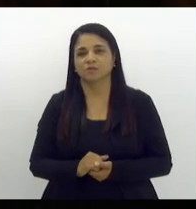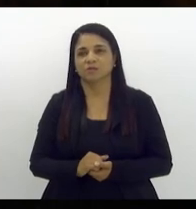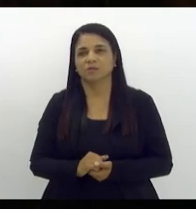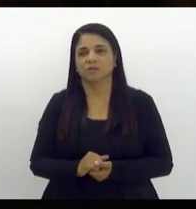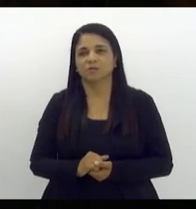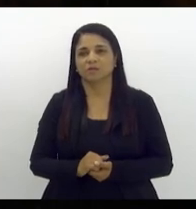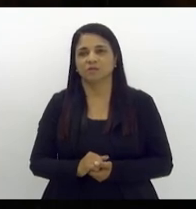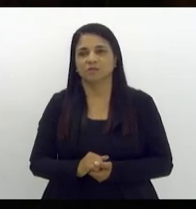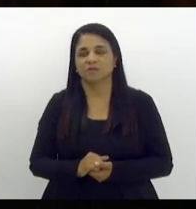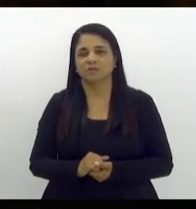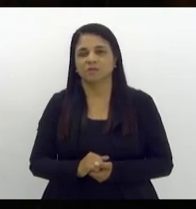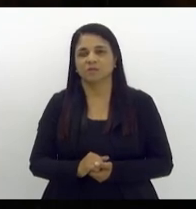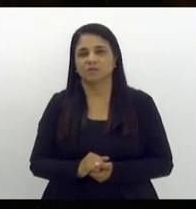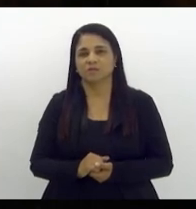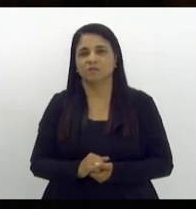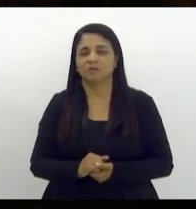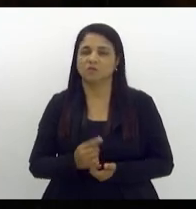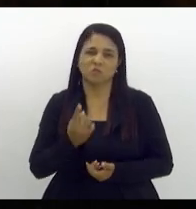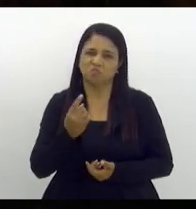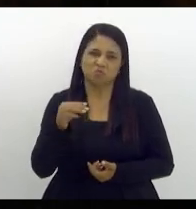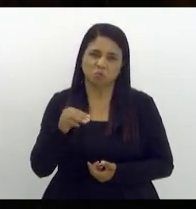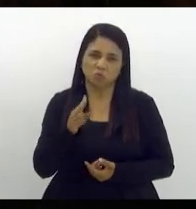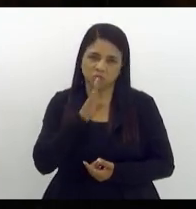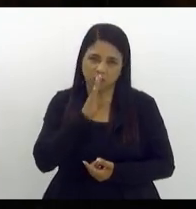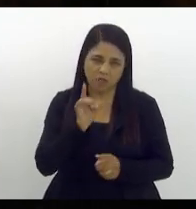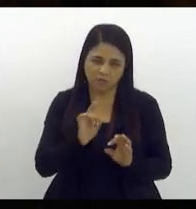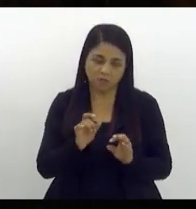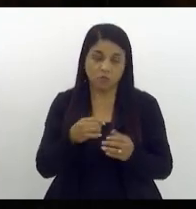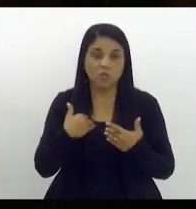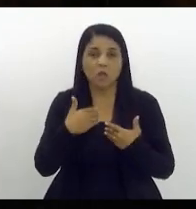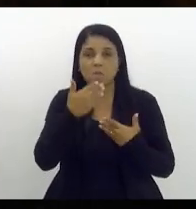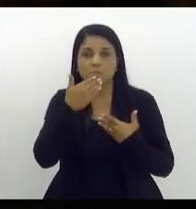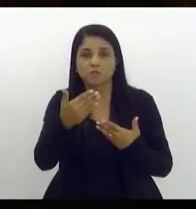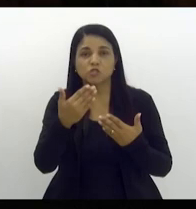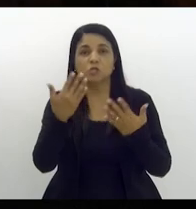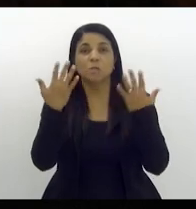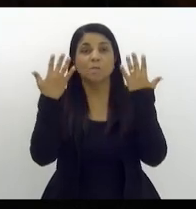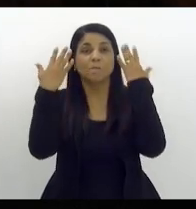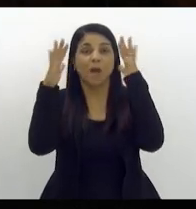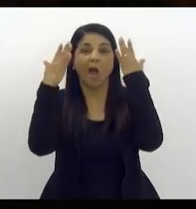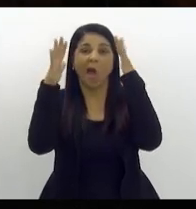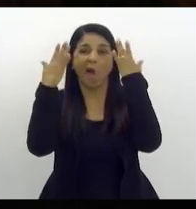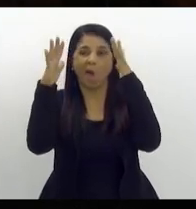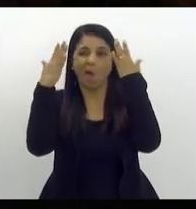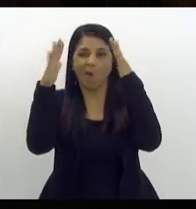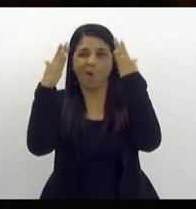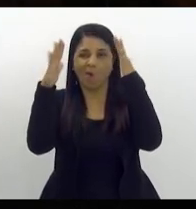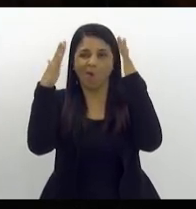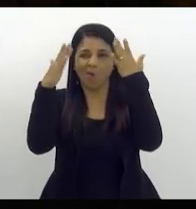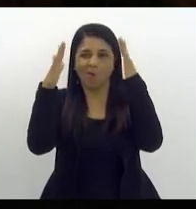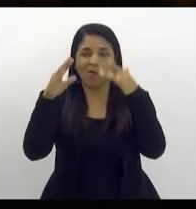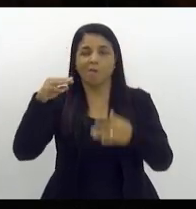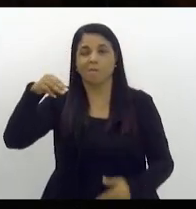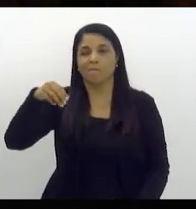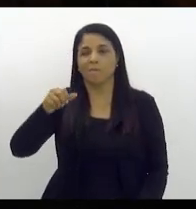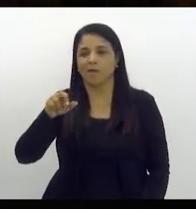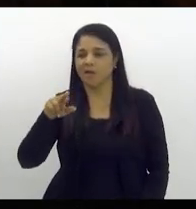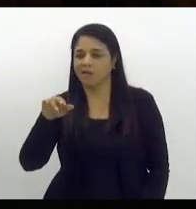qualquer um minuto de silêncio, alguma coisa do tipo, eu queria pedir uma salva de palmas para